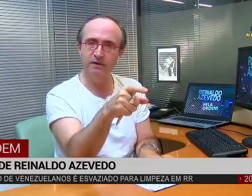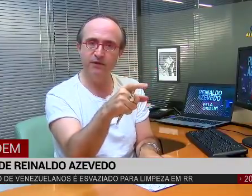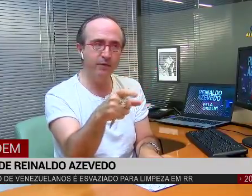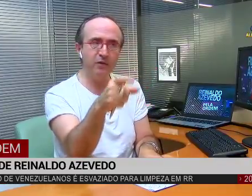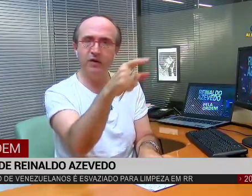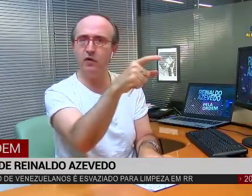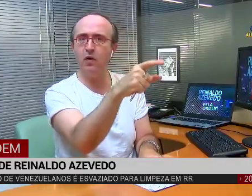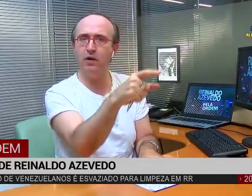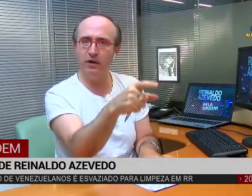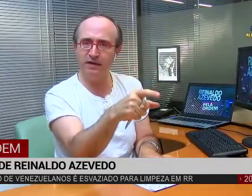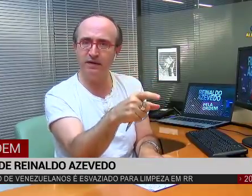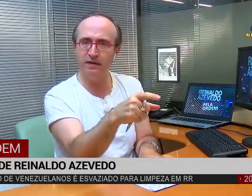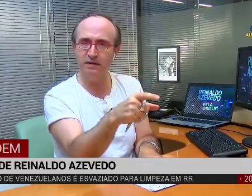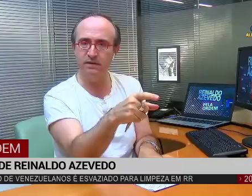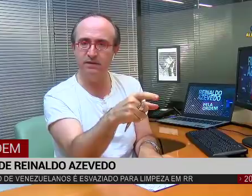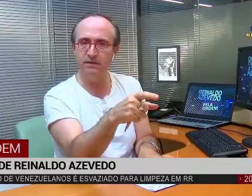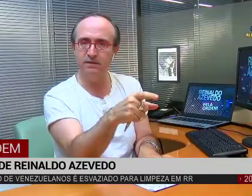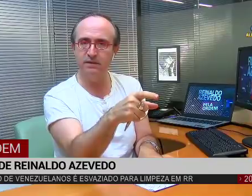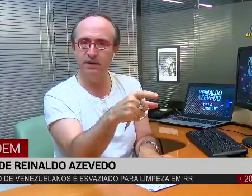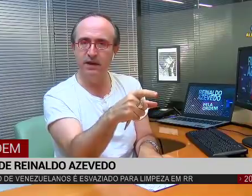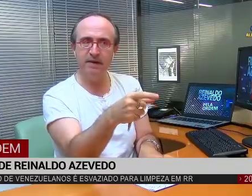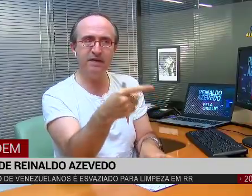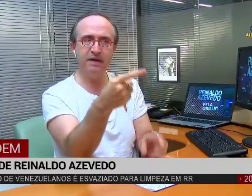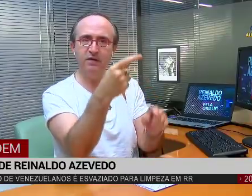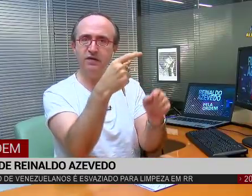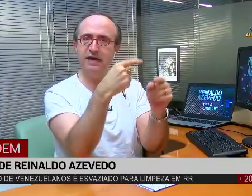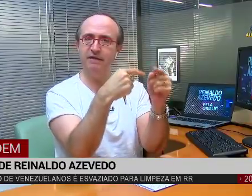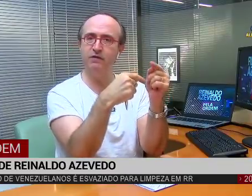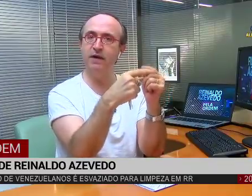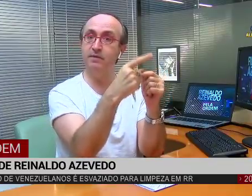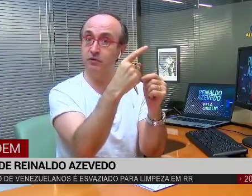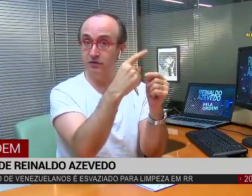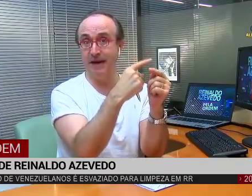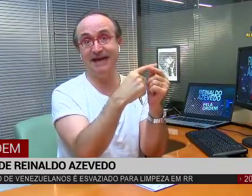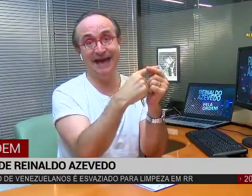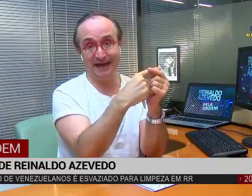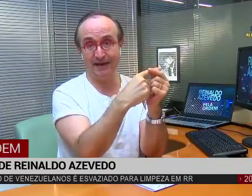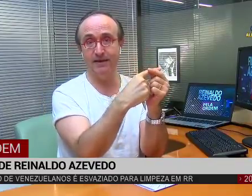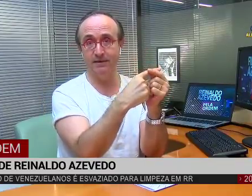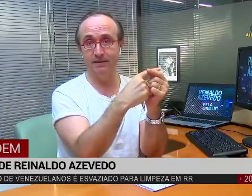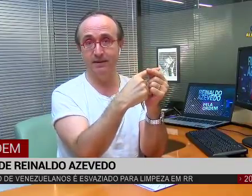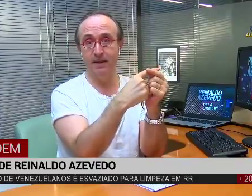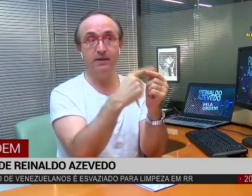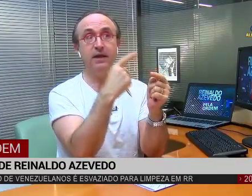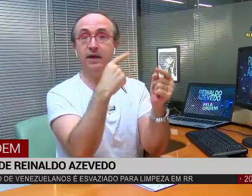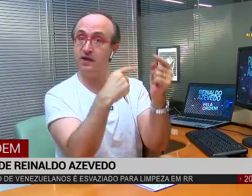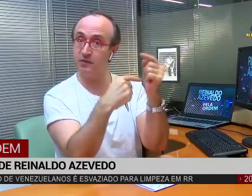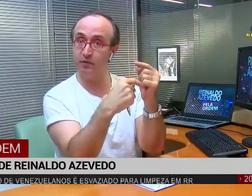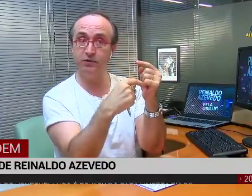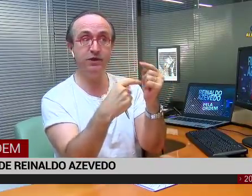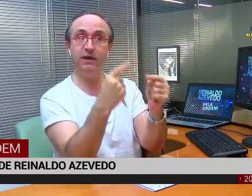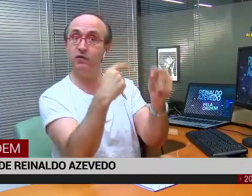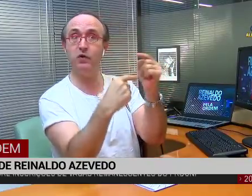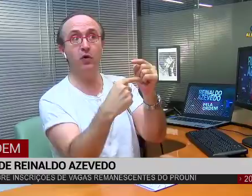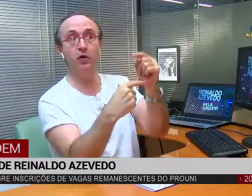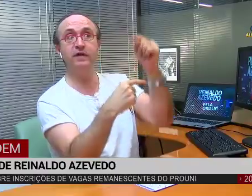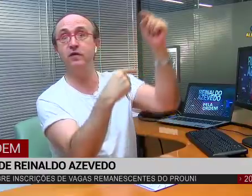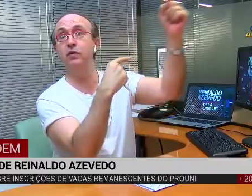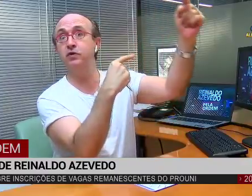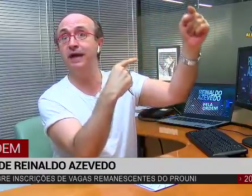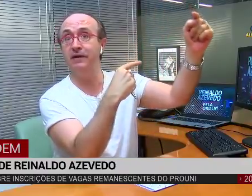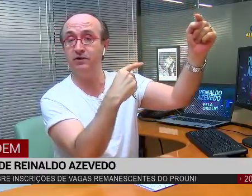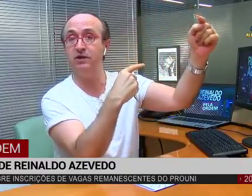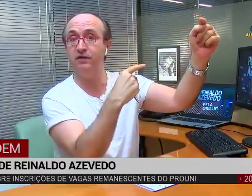inocentes. Foi uma coisa horrorosa aquilo. Mas aquilo estava no âmbito de uma guerra que respondia